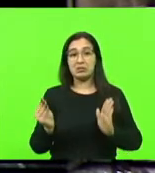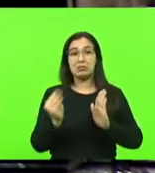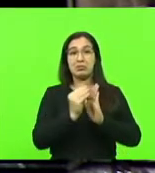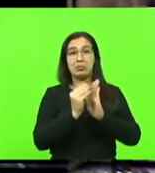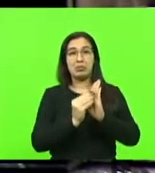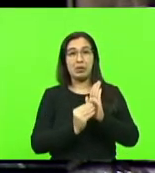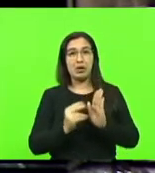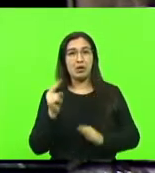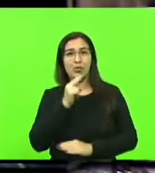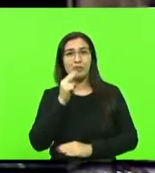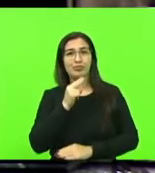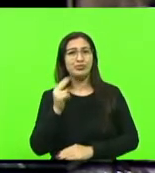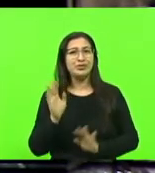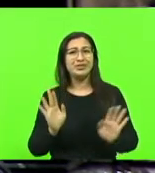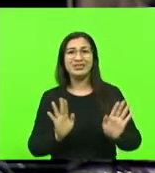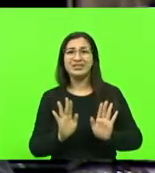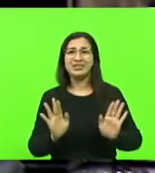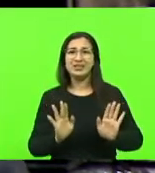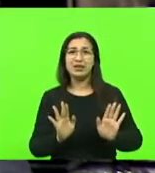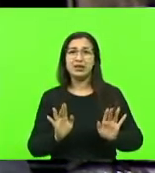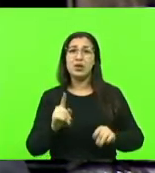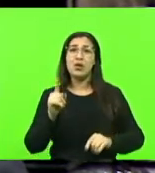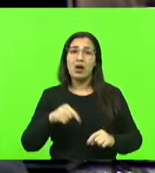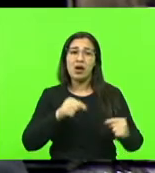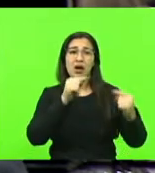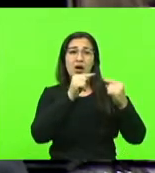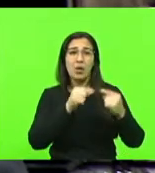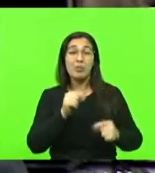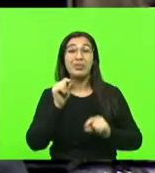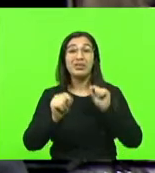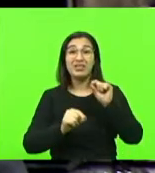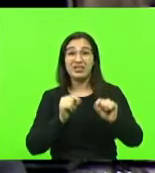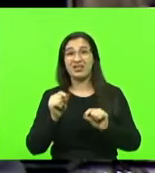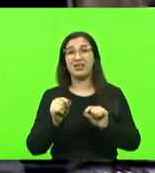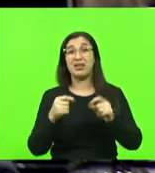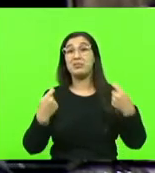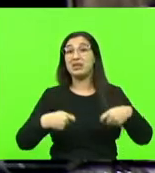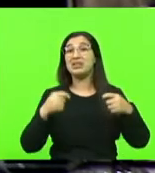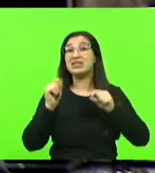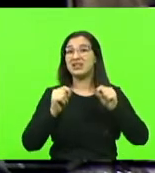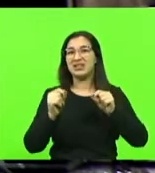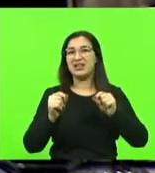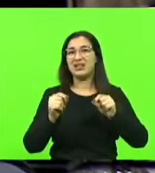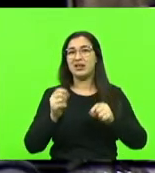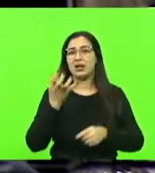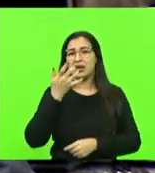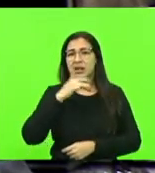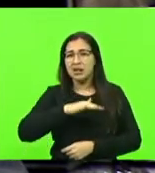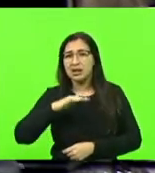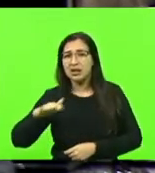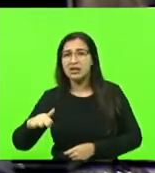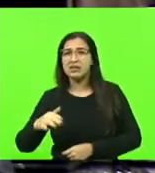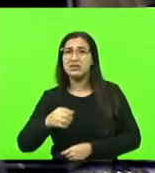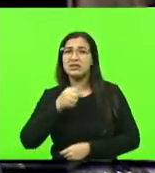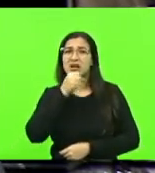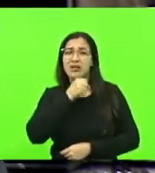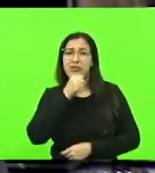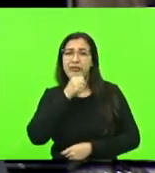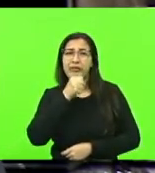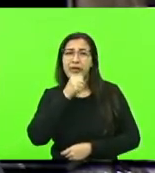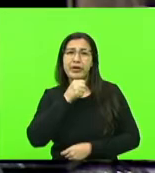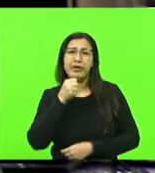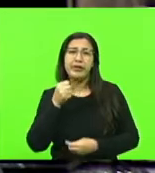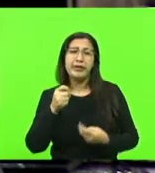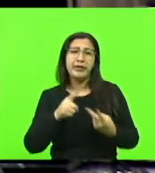de crianças, eu falo de idosos. Como, por exemplo, aquela senhora que precisa de uma